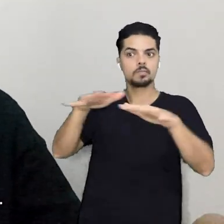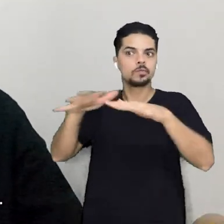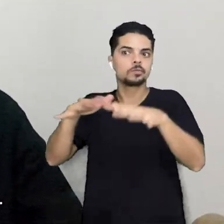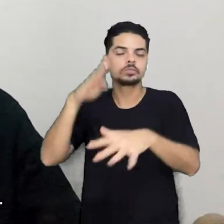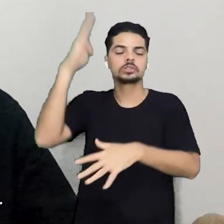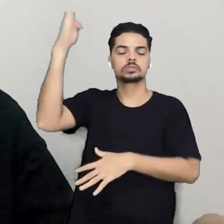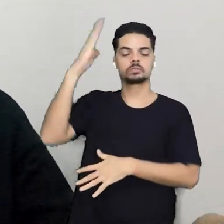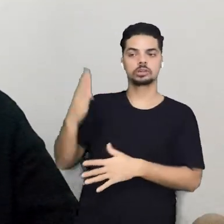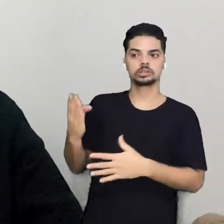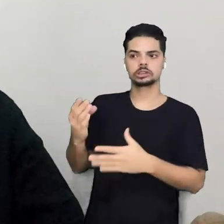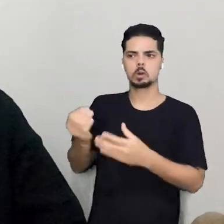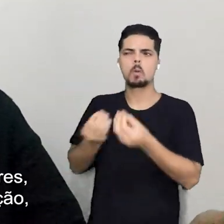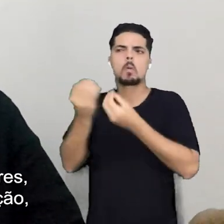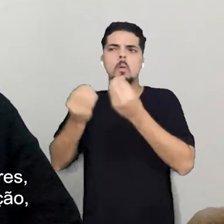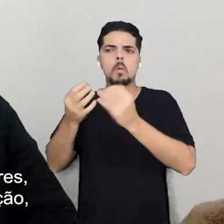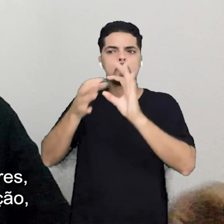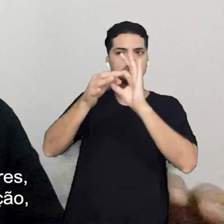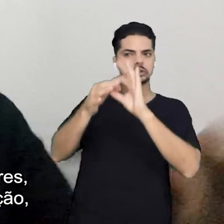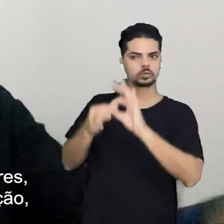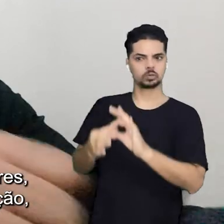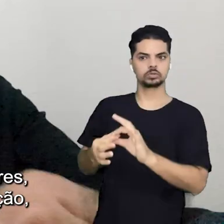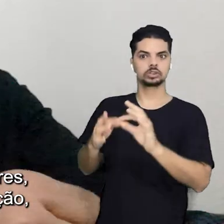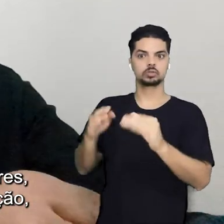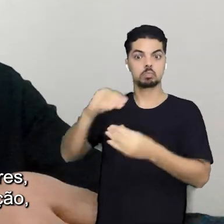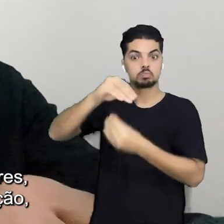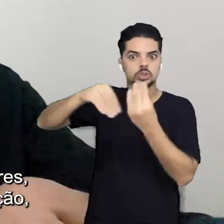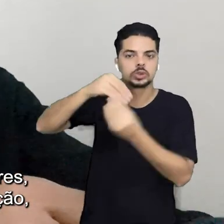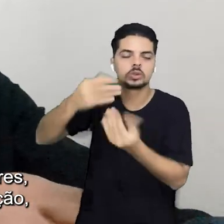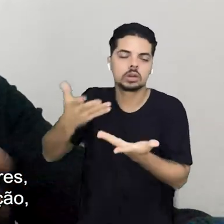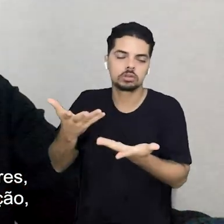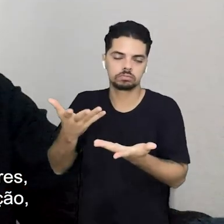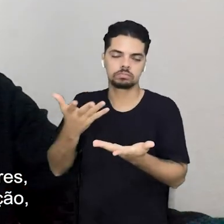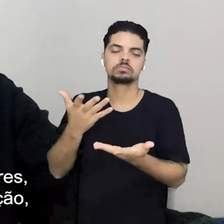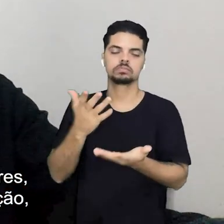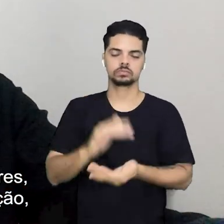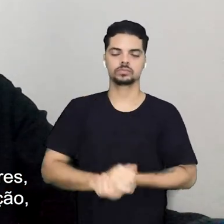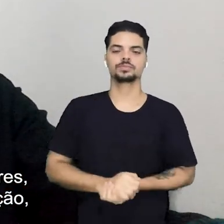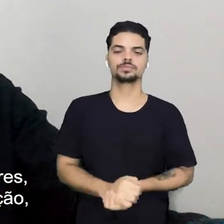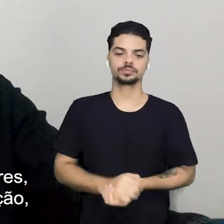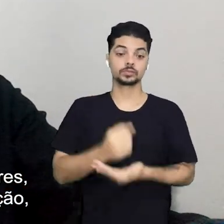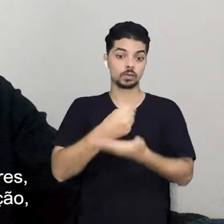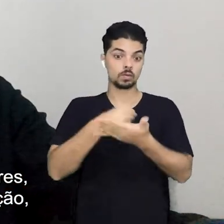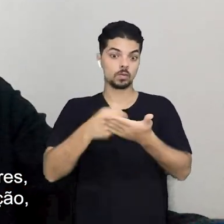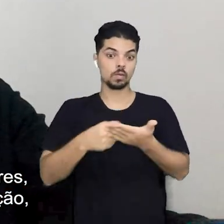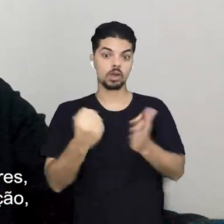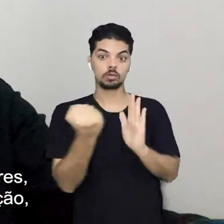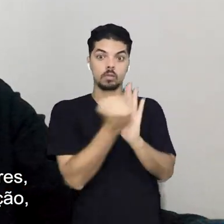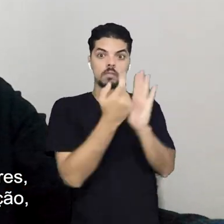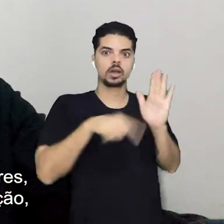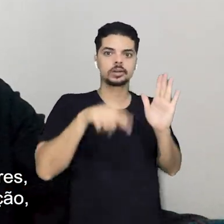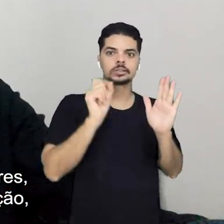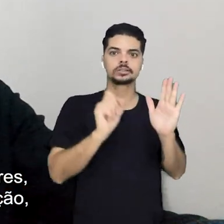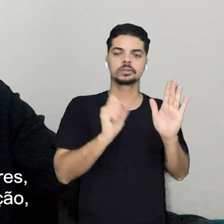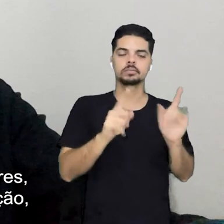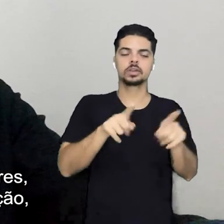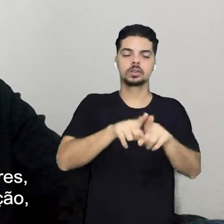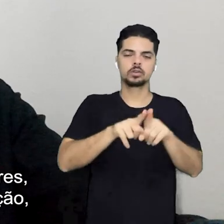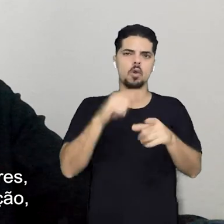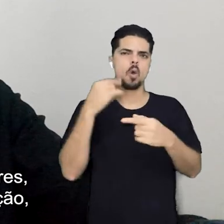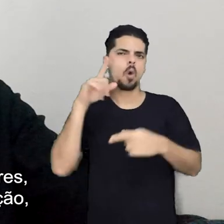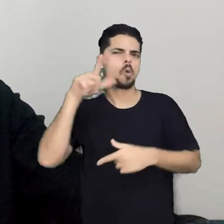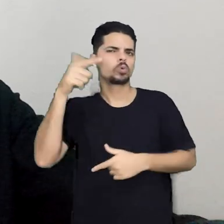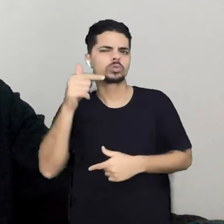essas transformações. O autor, ele também destaca que os redatores, eles foram importantes para